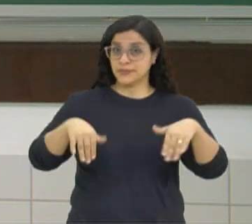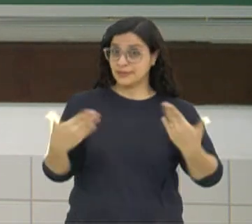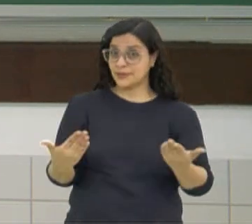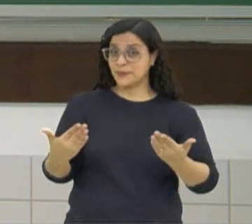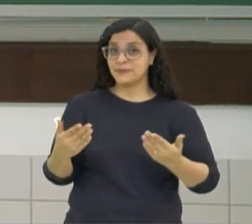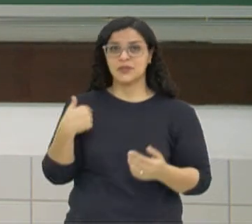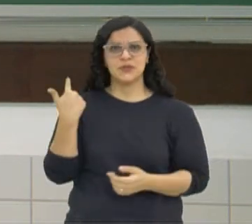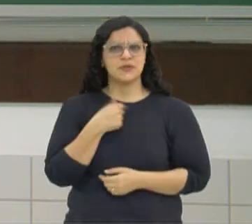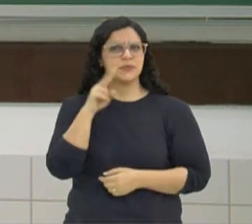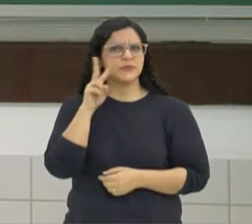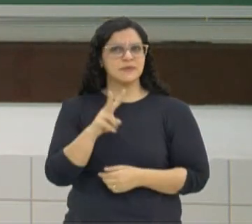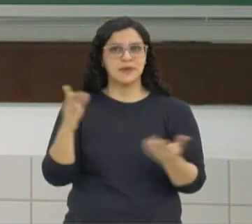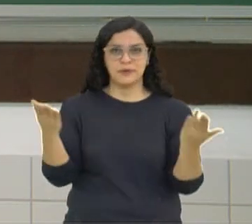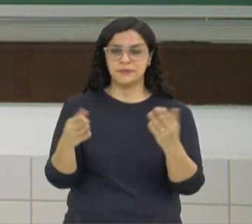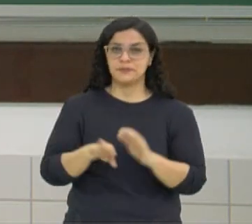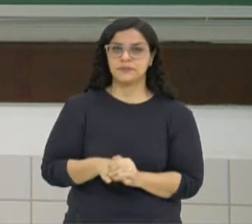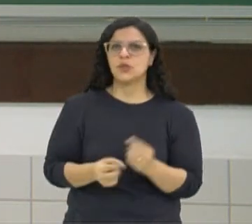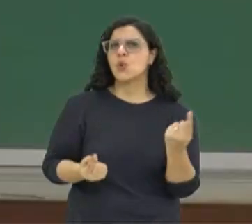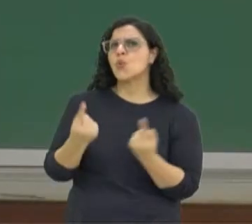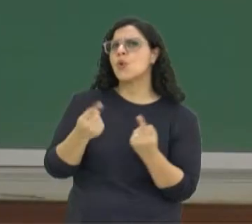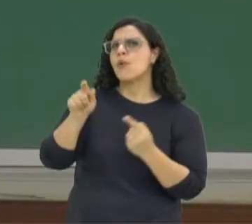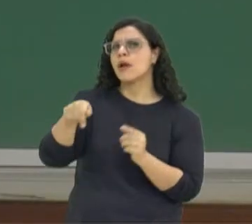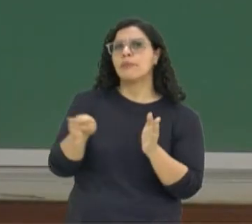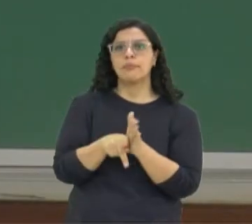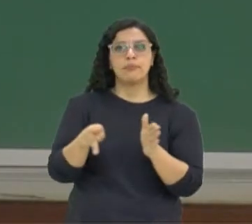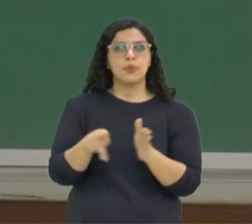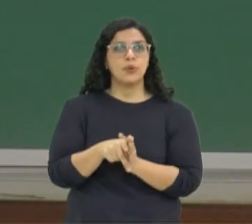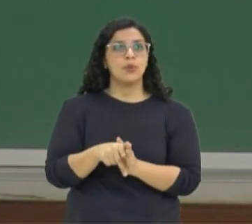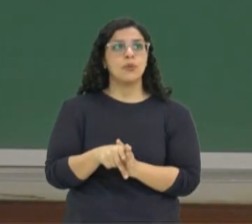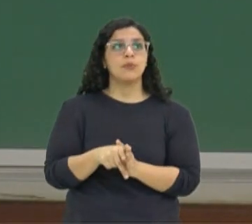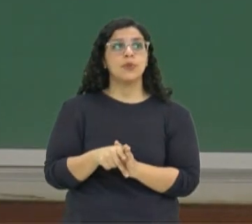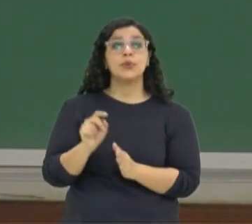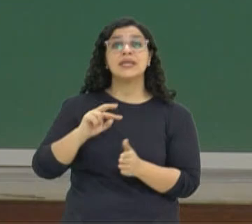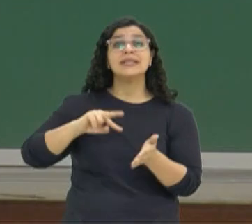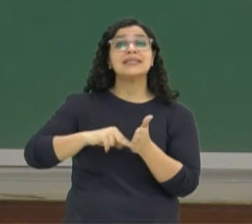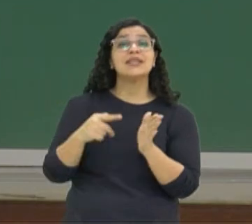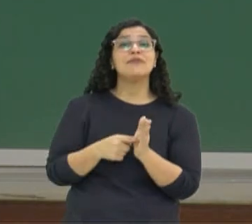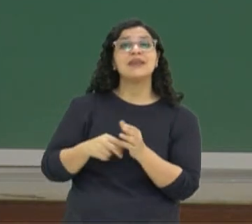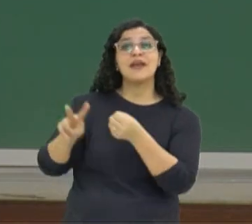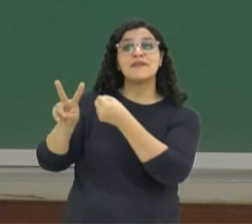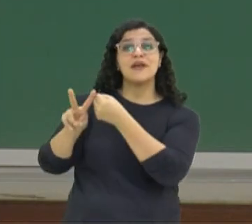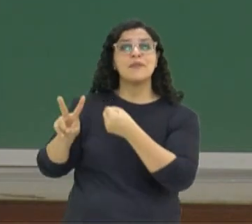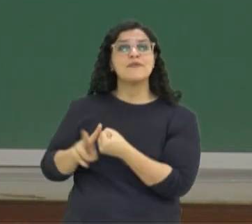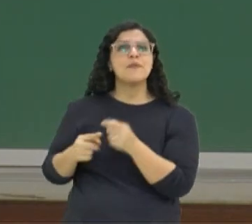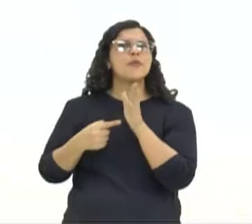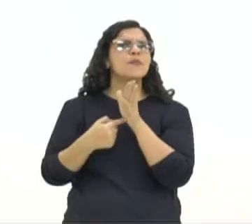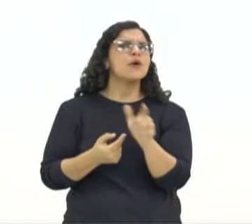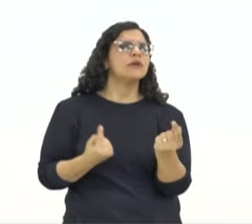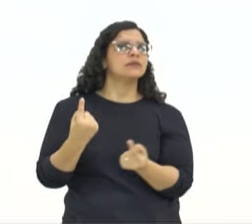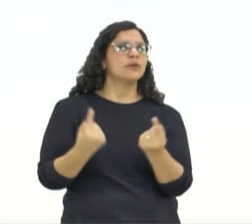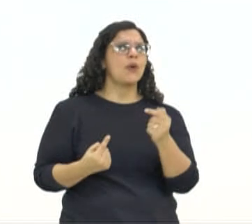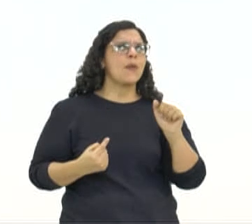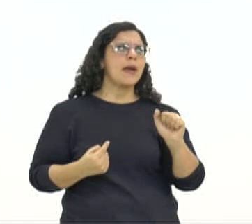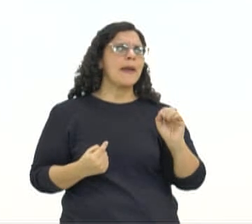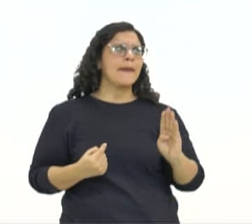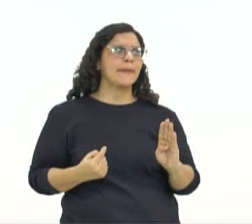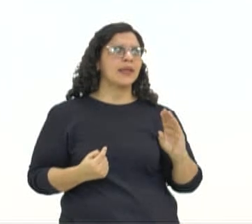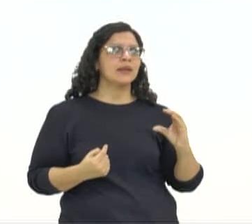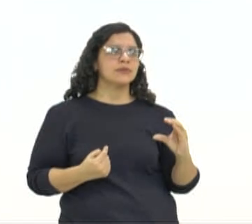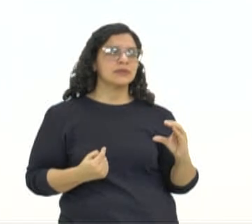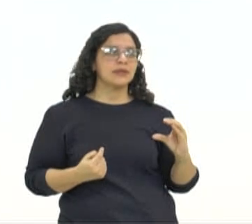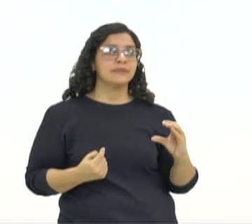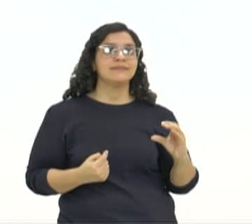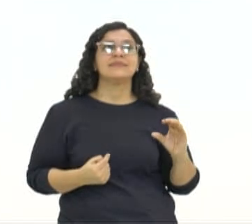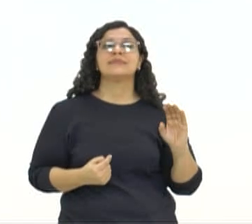Então, vamos saber. Qual será o que será que esses verbos expressam, né? Eles expressam